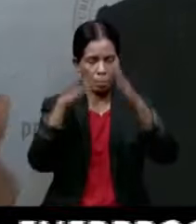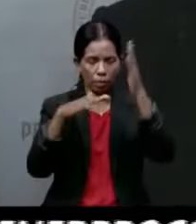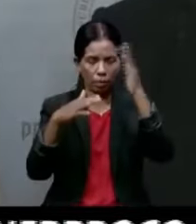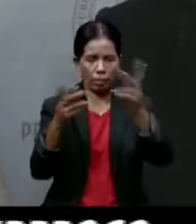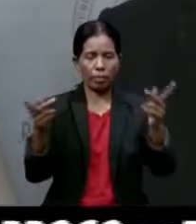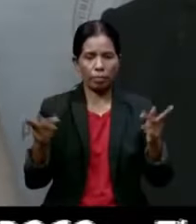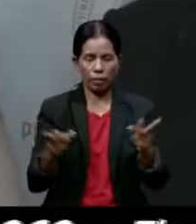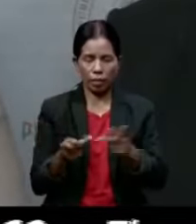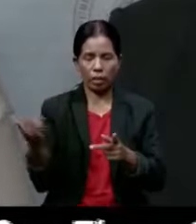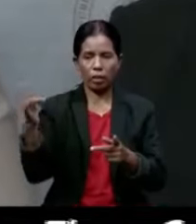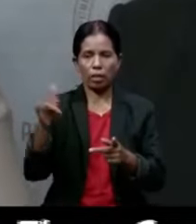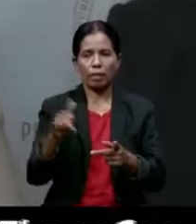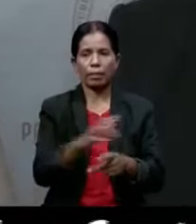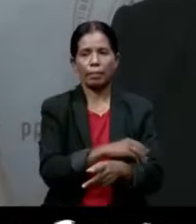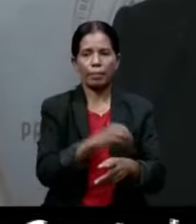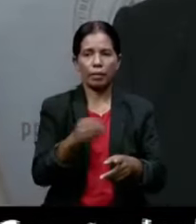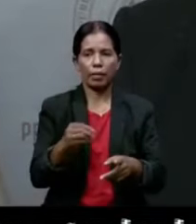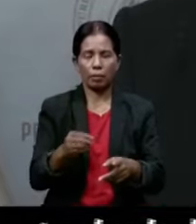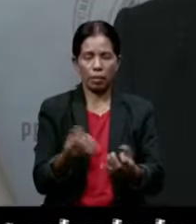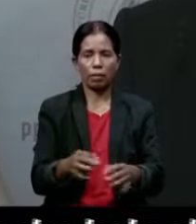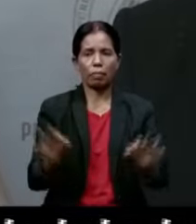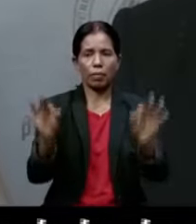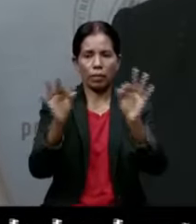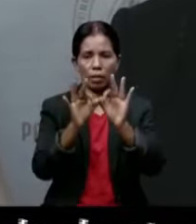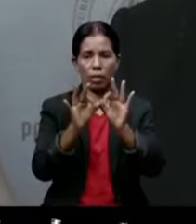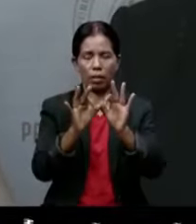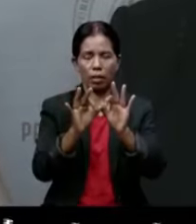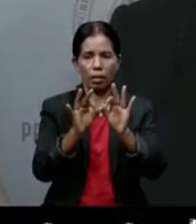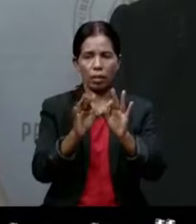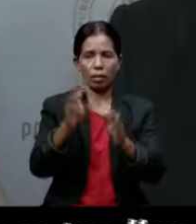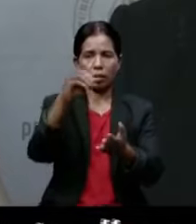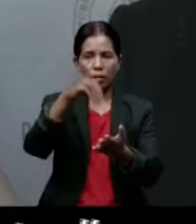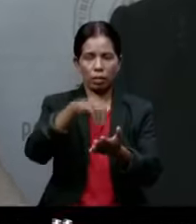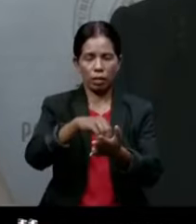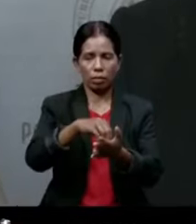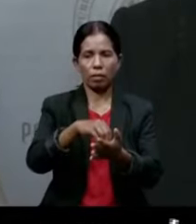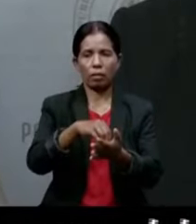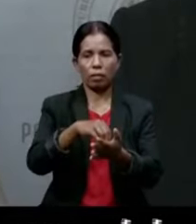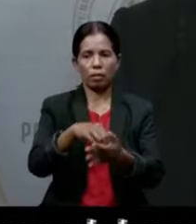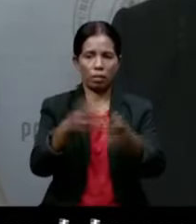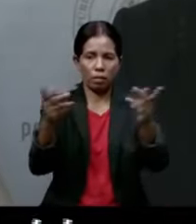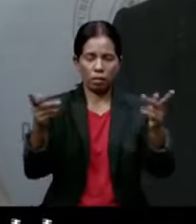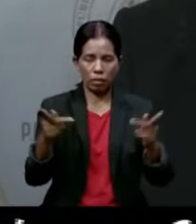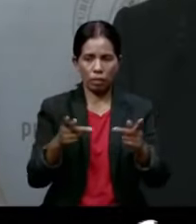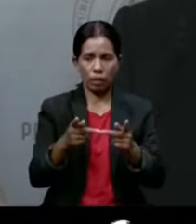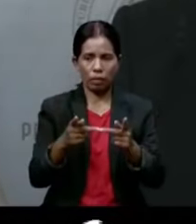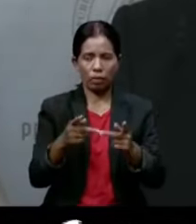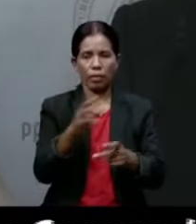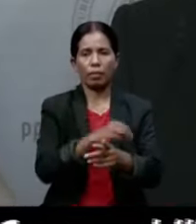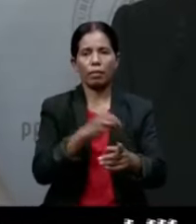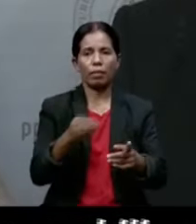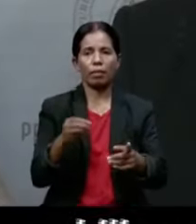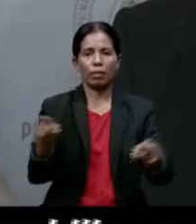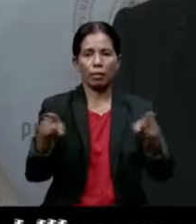ambiental. Então, assunto principal, possibilidade de investimento, área reflorestação e